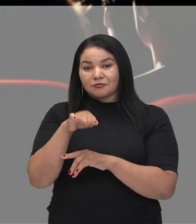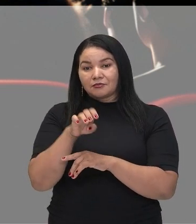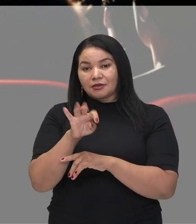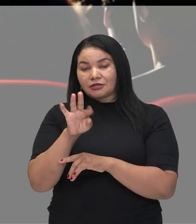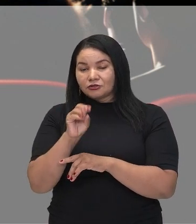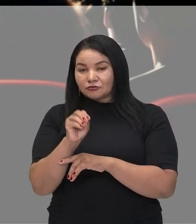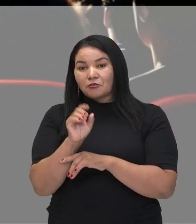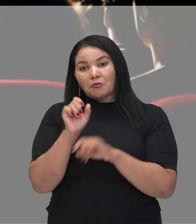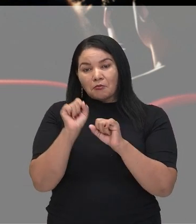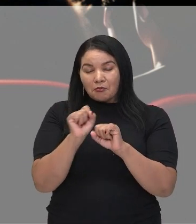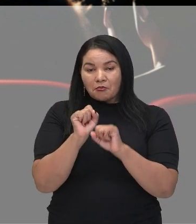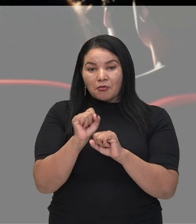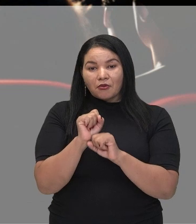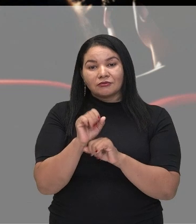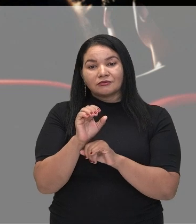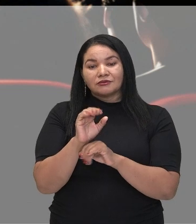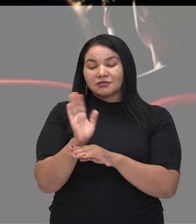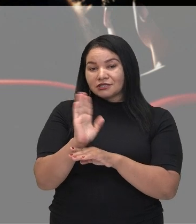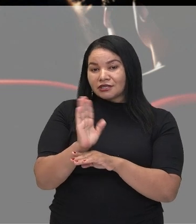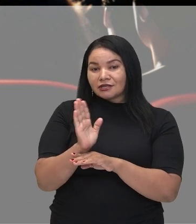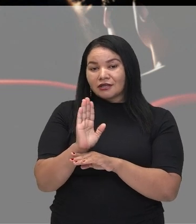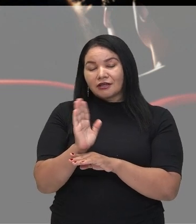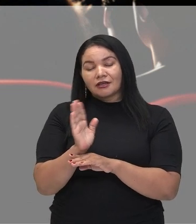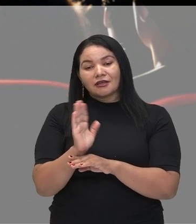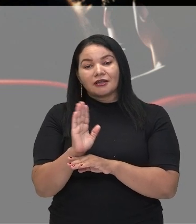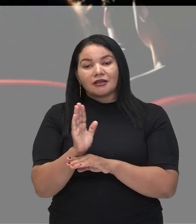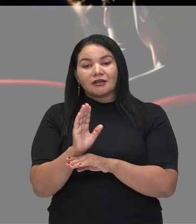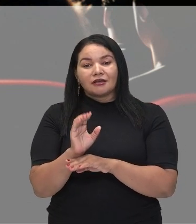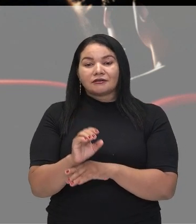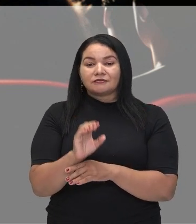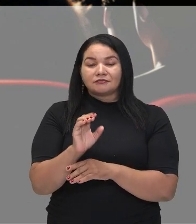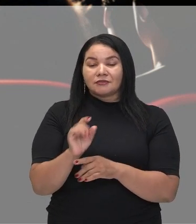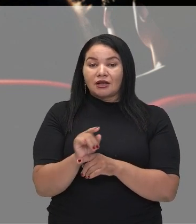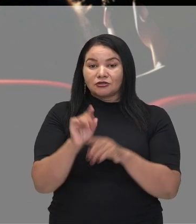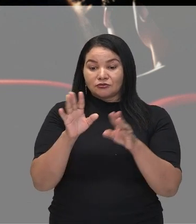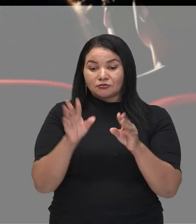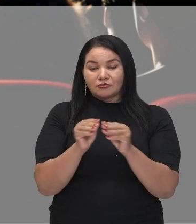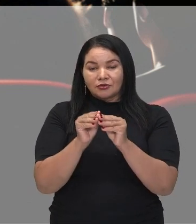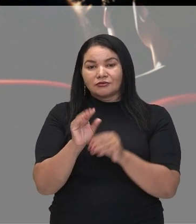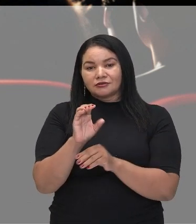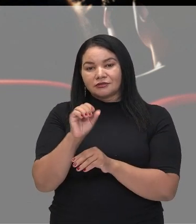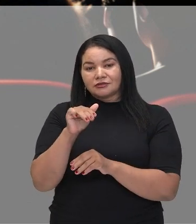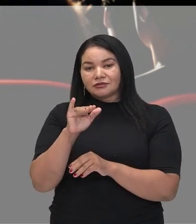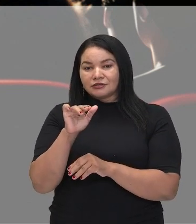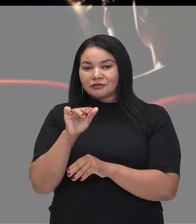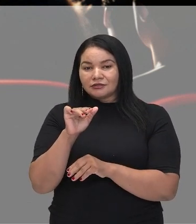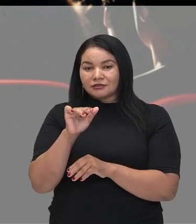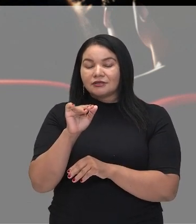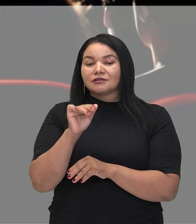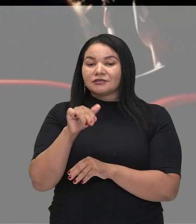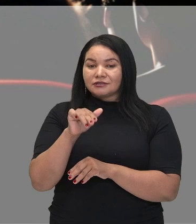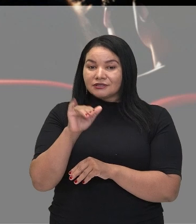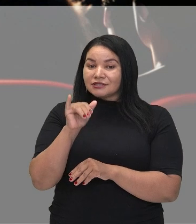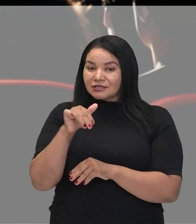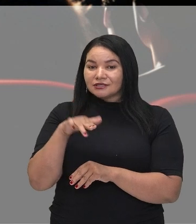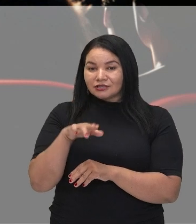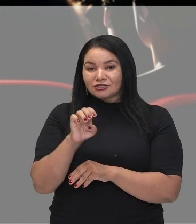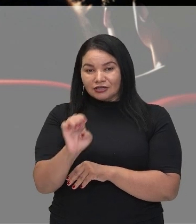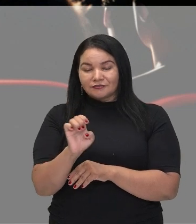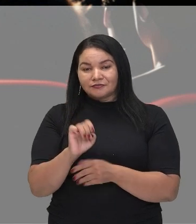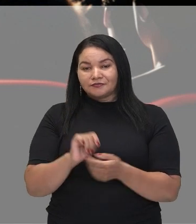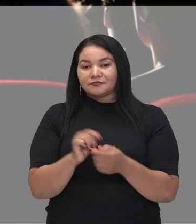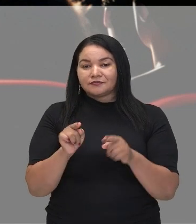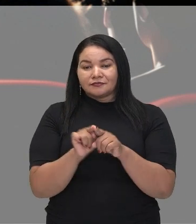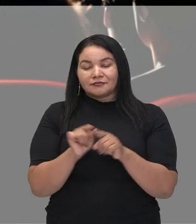poderíamos dizer aqui, né? O cinema, o cinematográfico metro, metropolitano pode ser, né? Então, essas